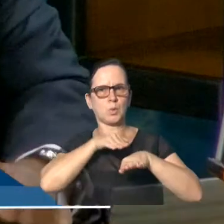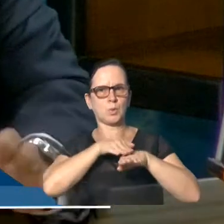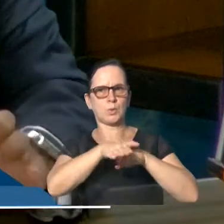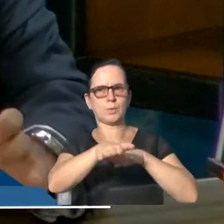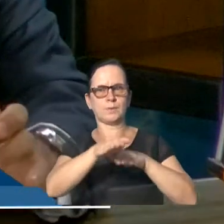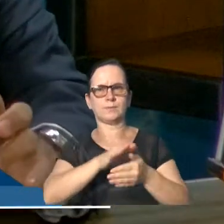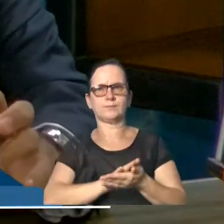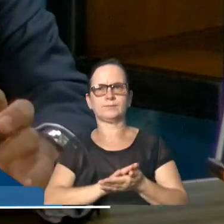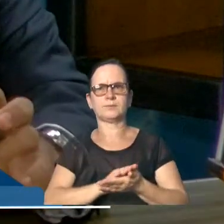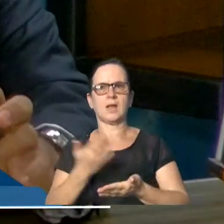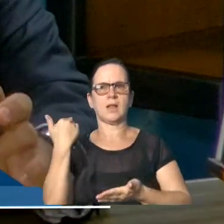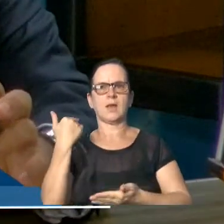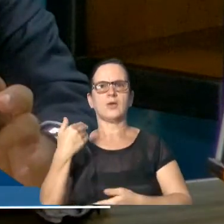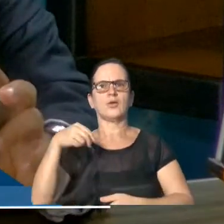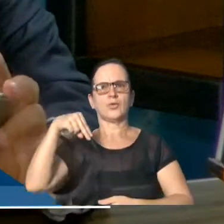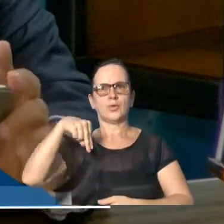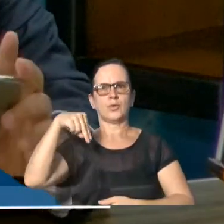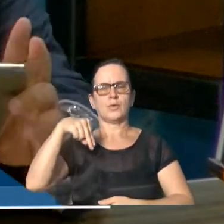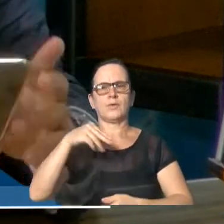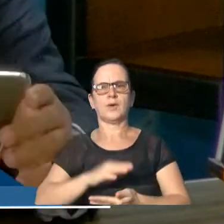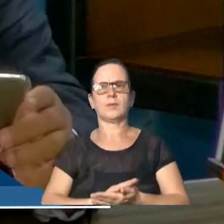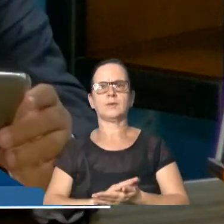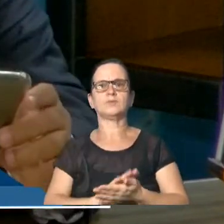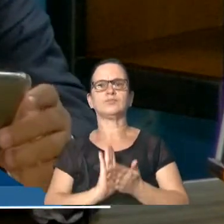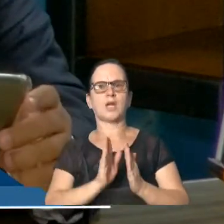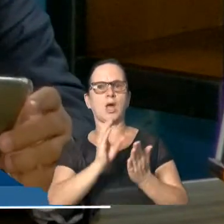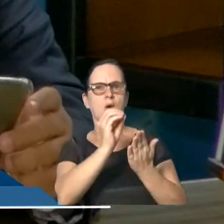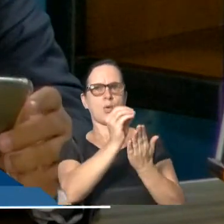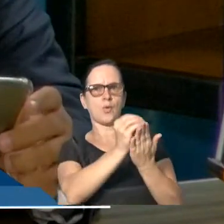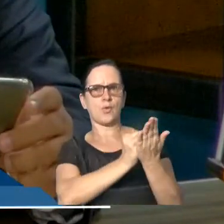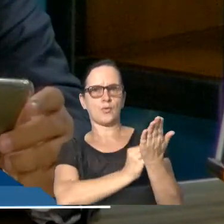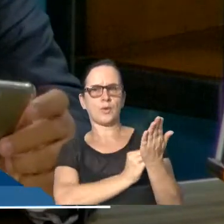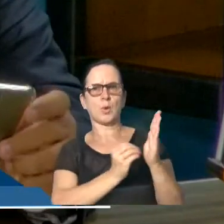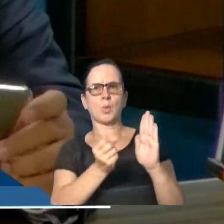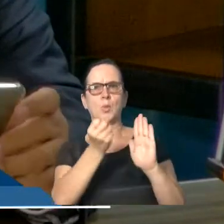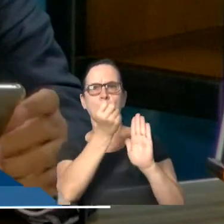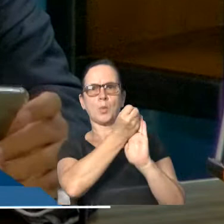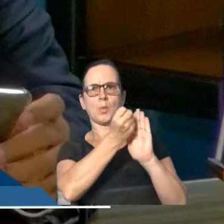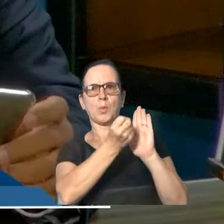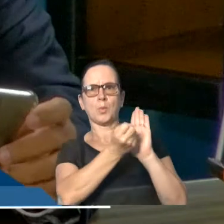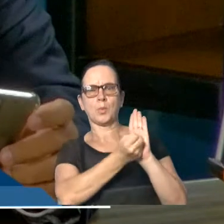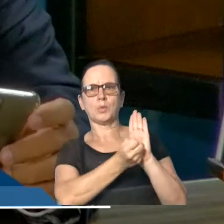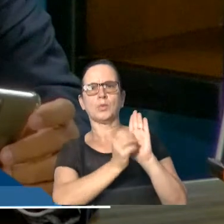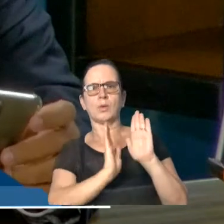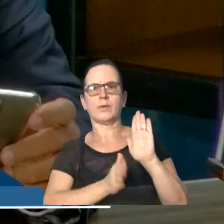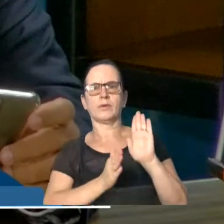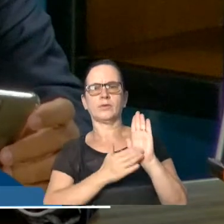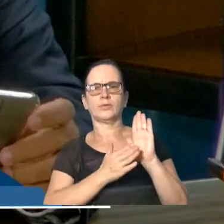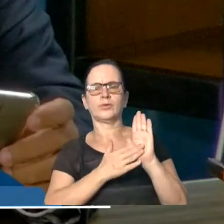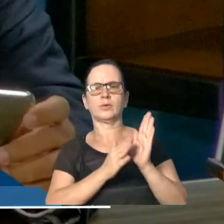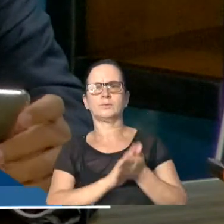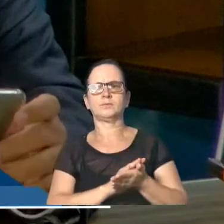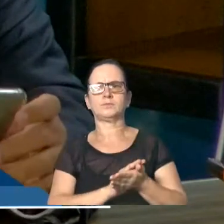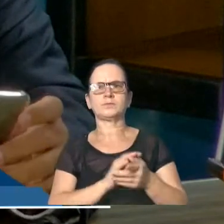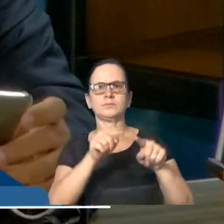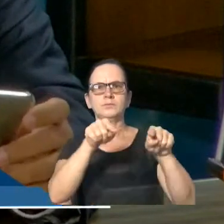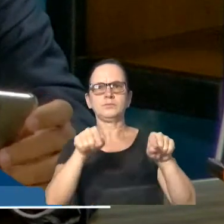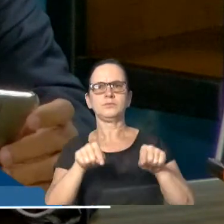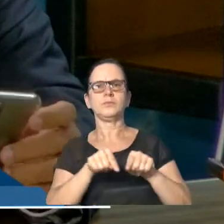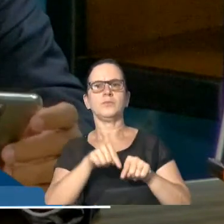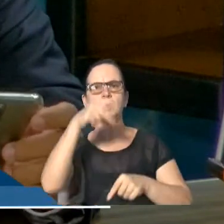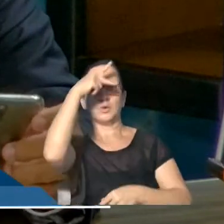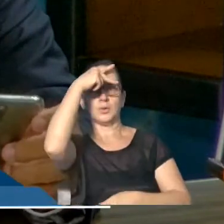Desde novembro, está aqui, vereador. Ofício protocolado no gabinete do